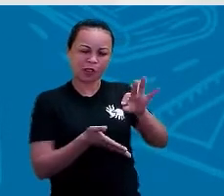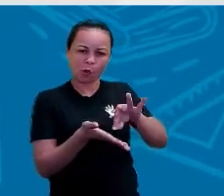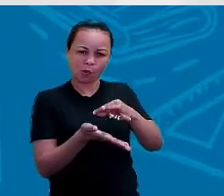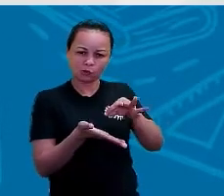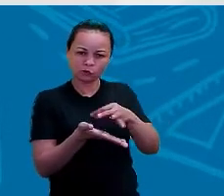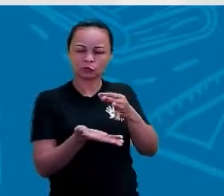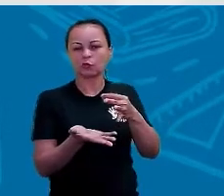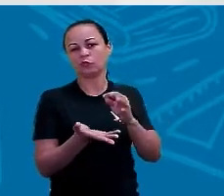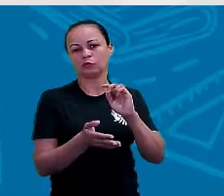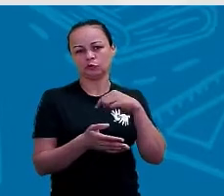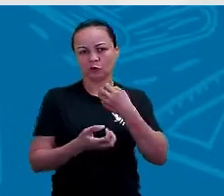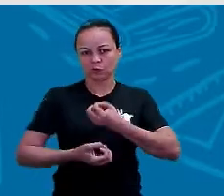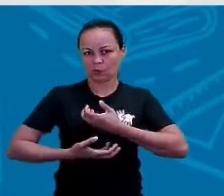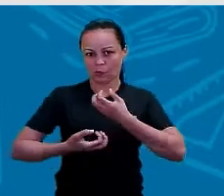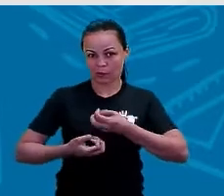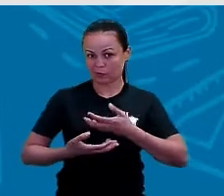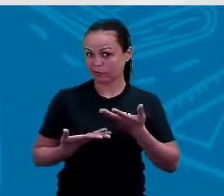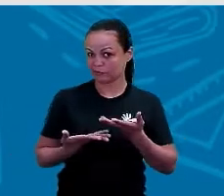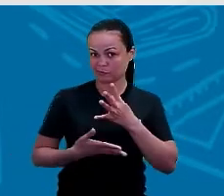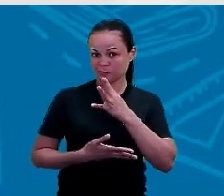poema?